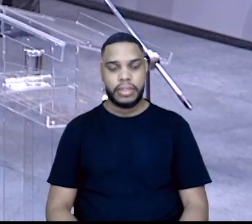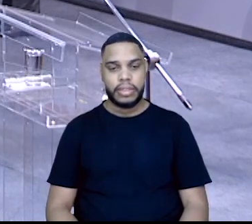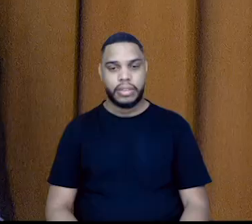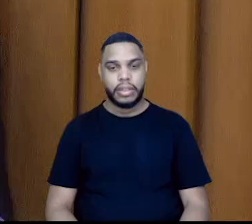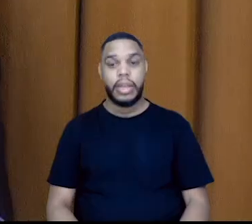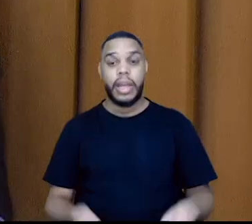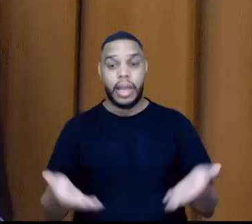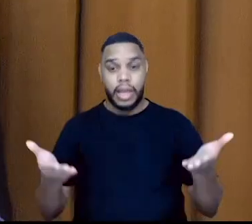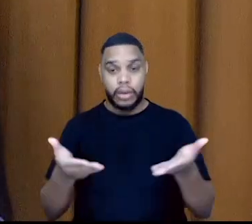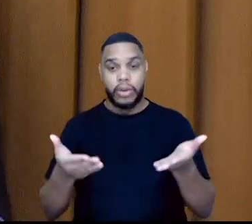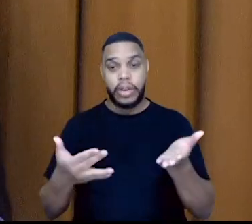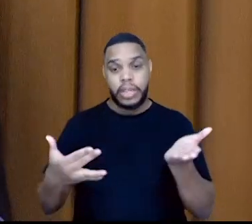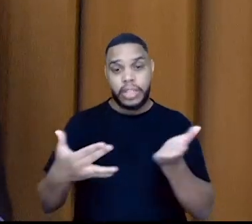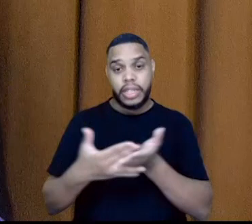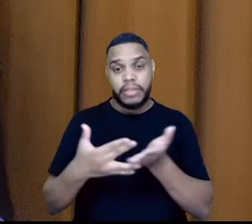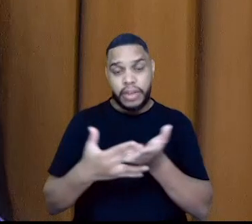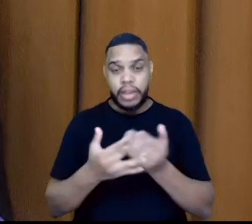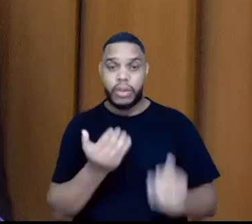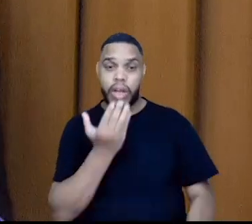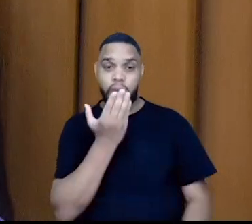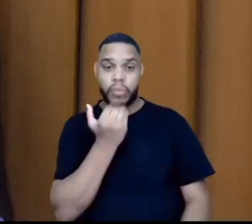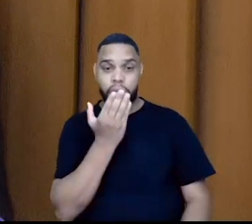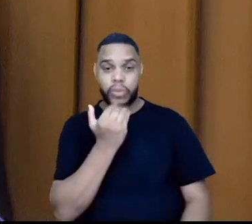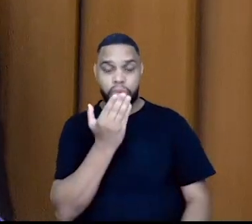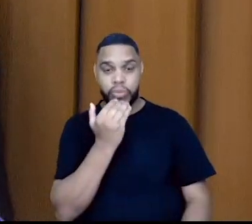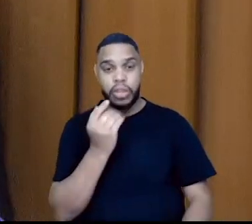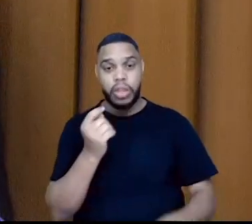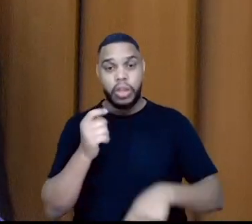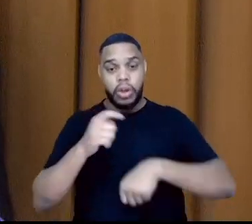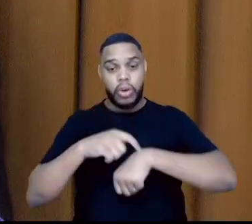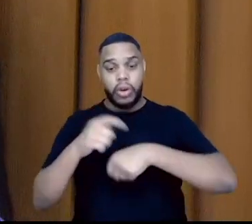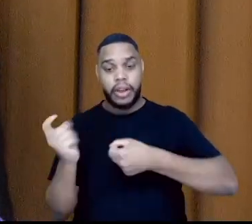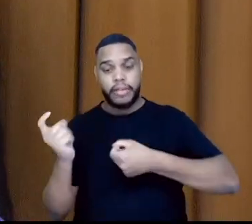Faremos um intervalo para o almoço e retornaremos às